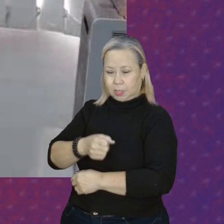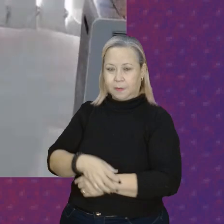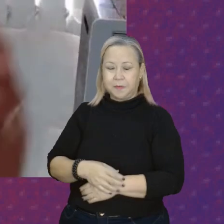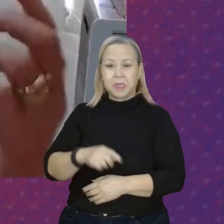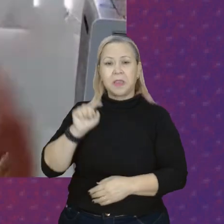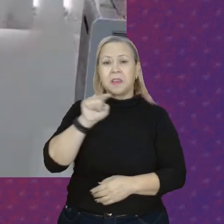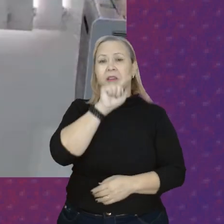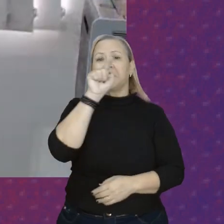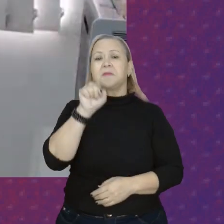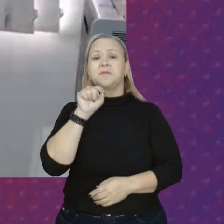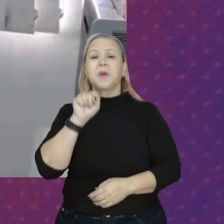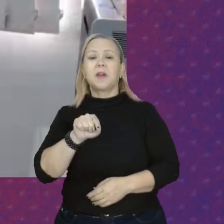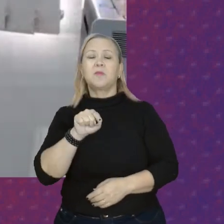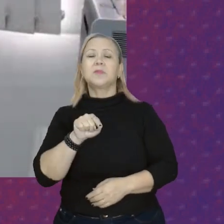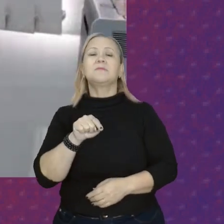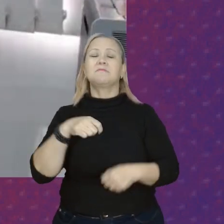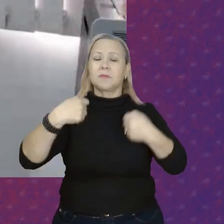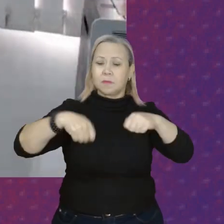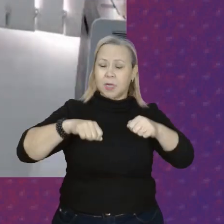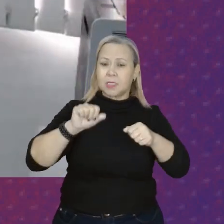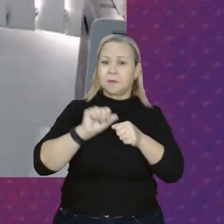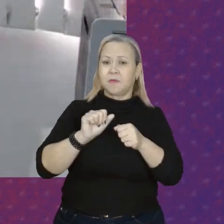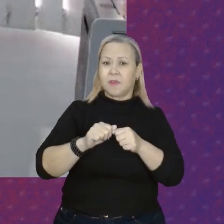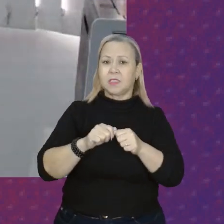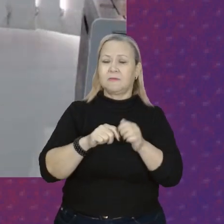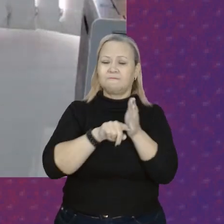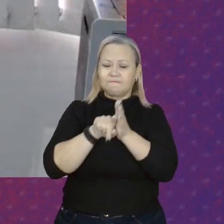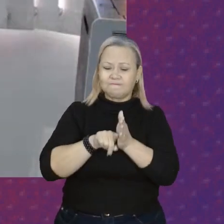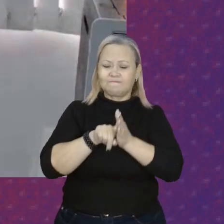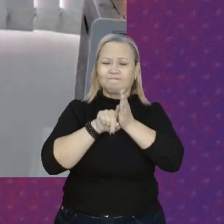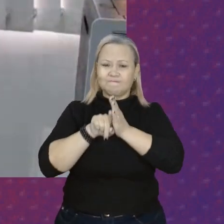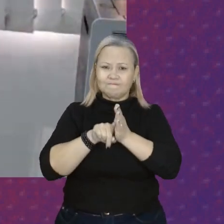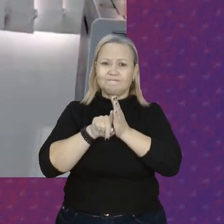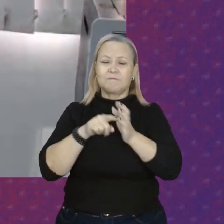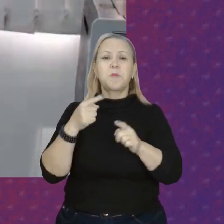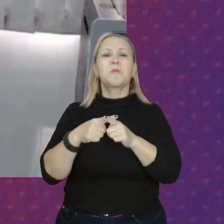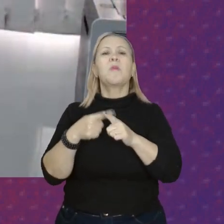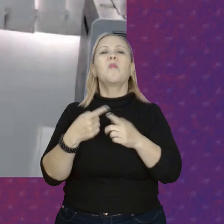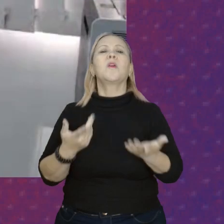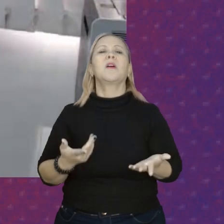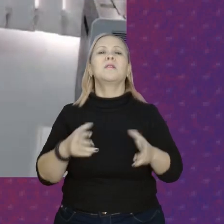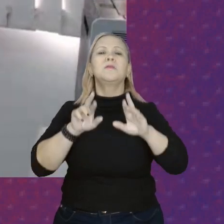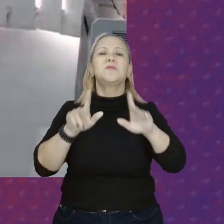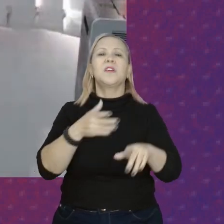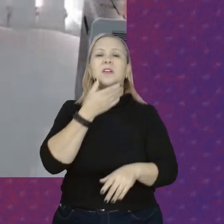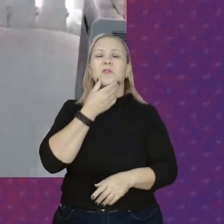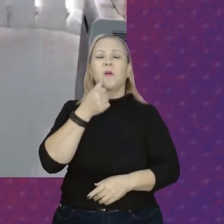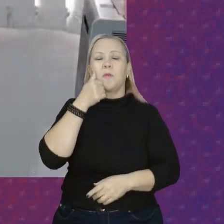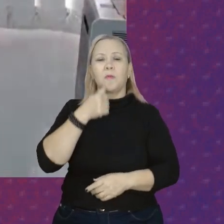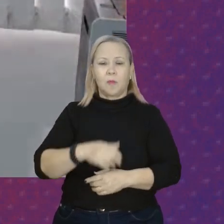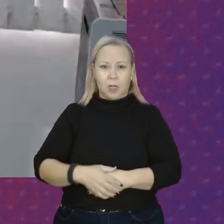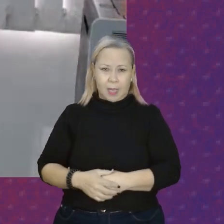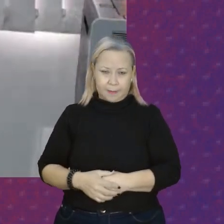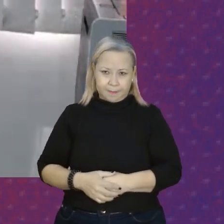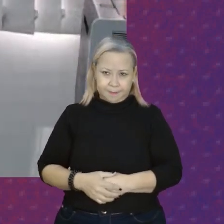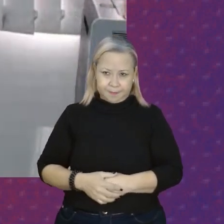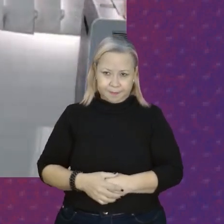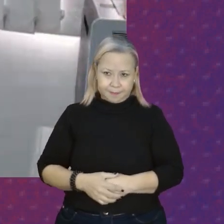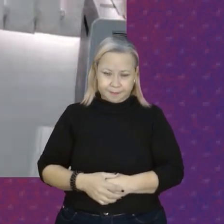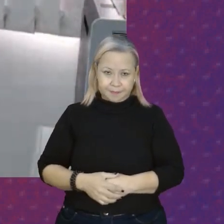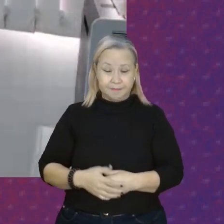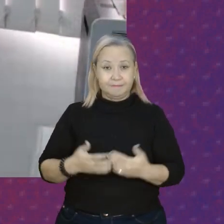temos a fazer, e aí, fechando, fazendo voltando uma conexão com a fala da